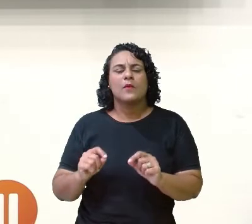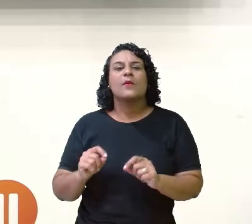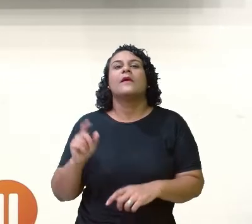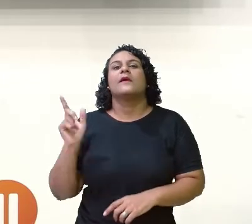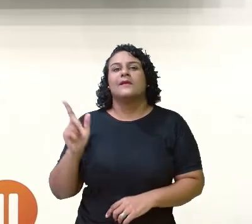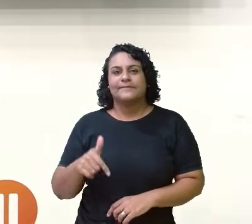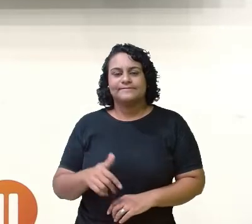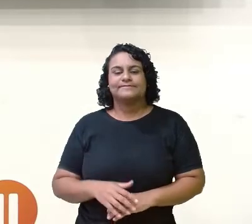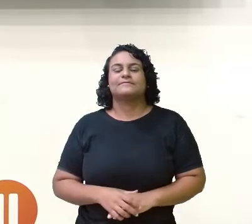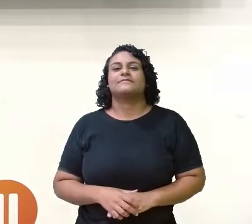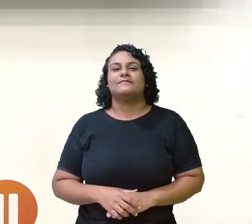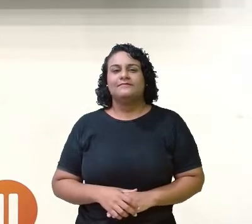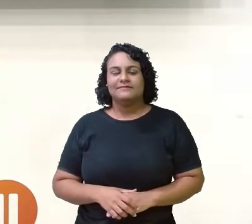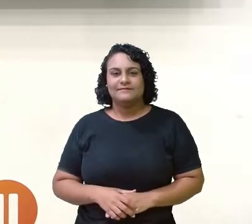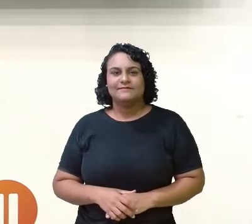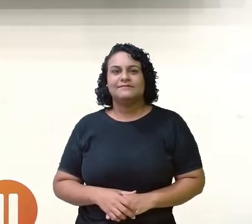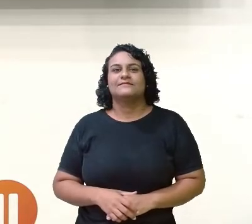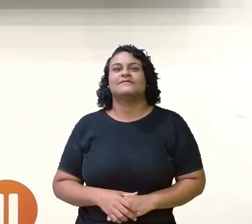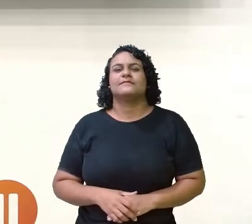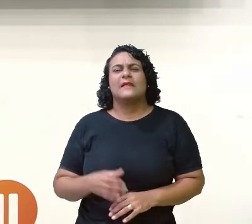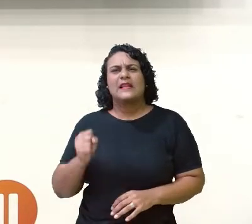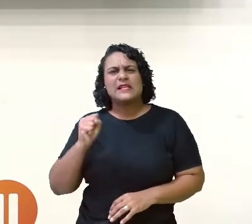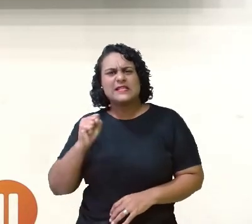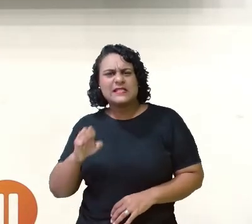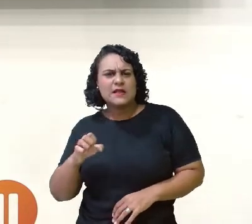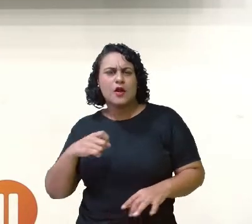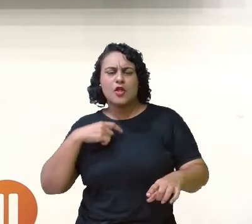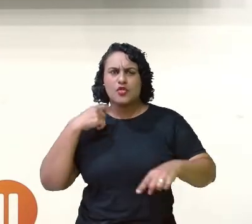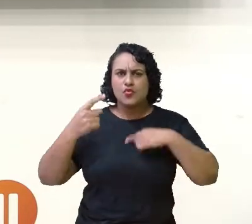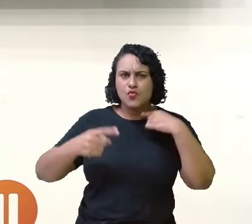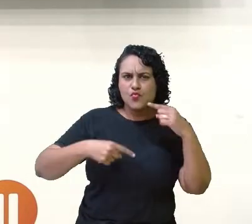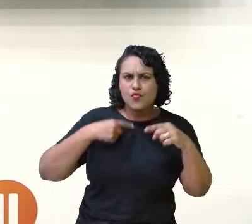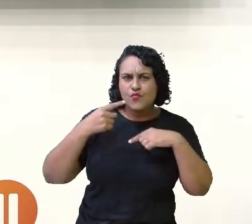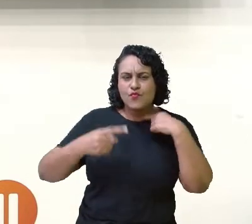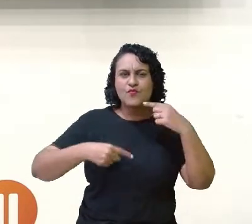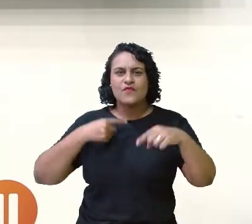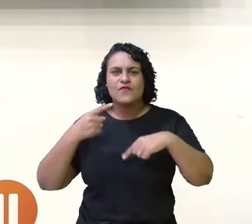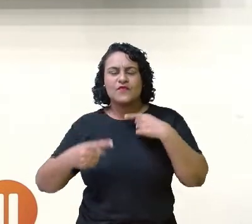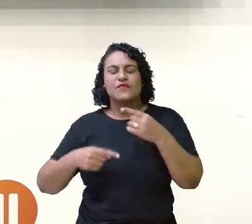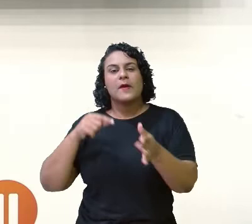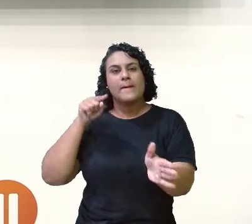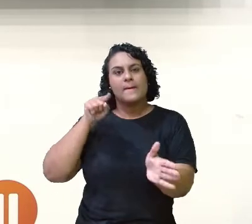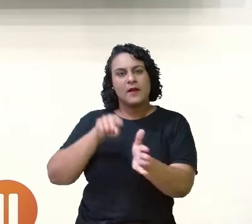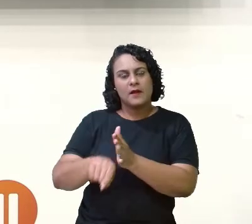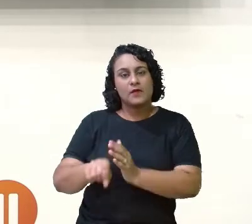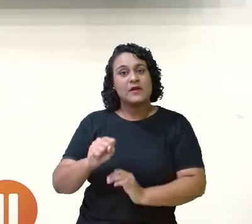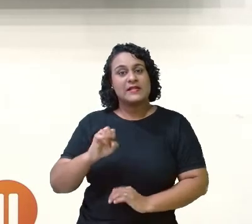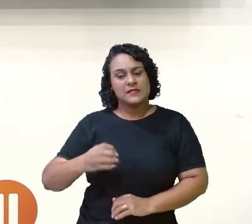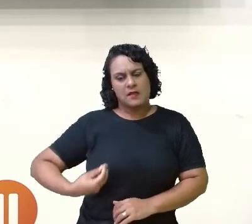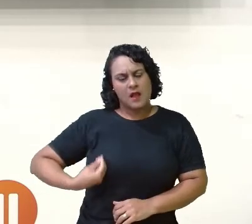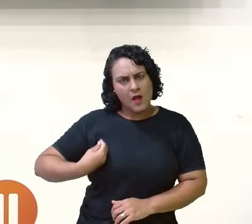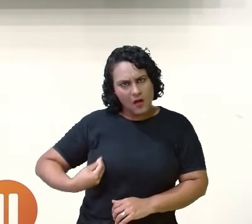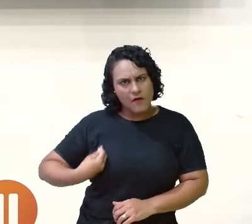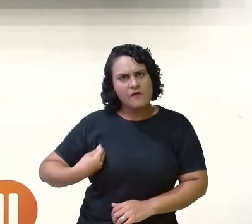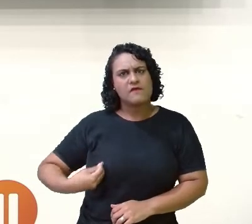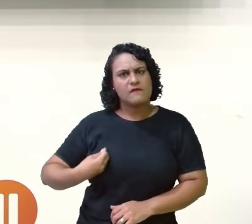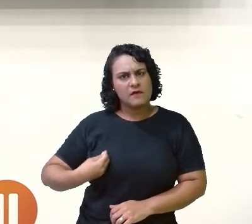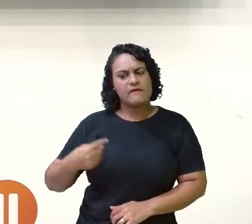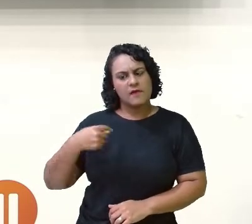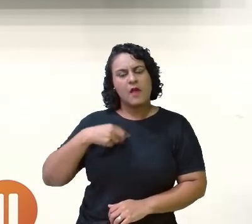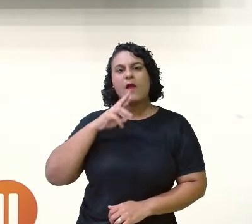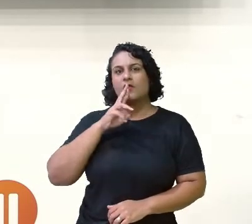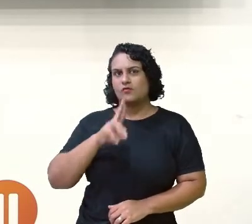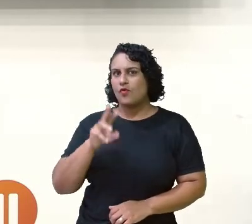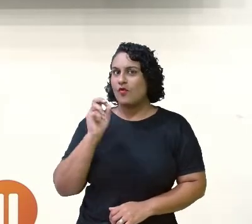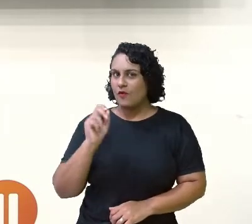mesmo, manda tua dúvida, tua pergunta. Se a gente tiver ao vivo ainda, a gente responde,